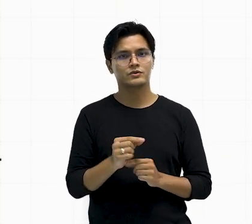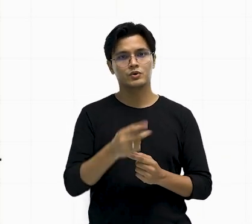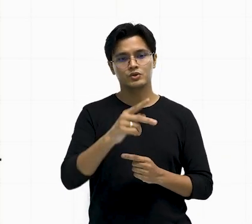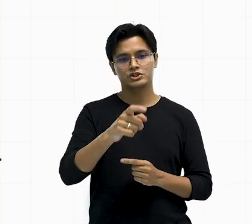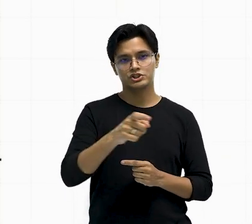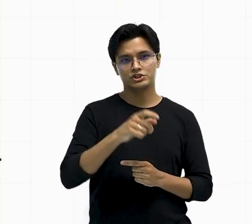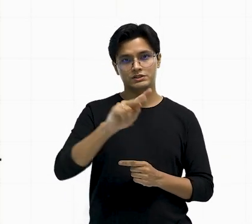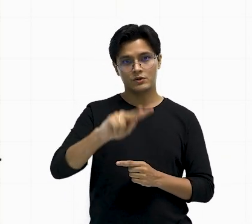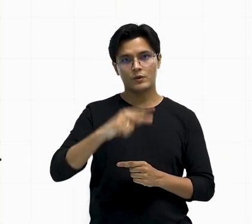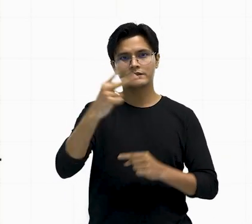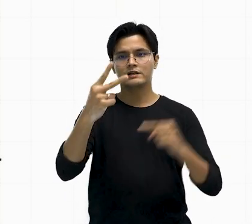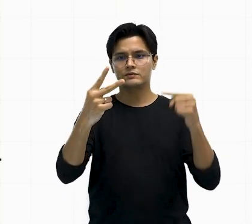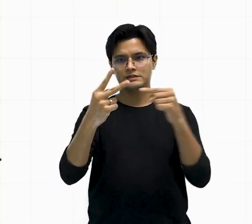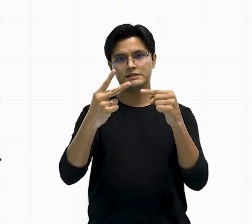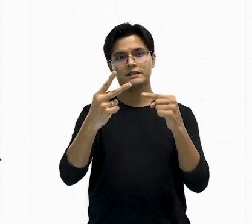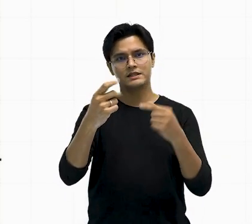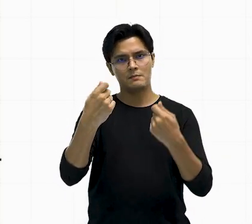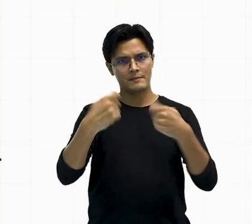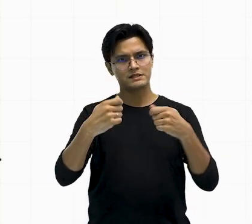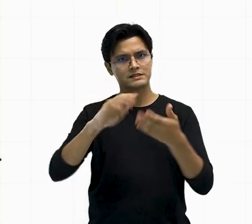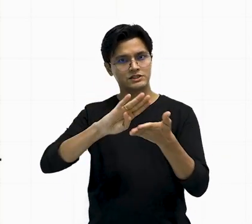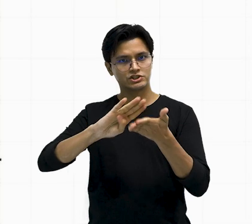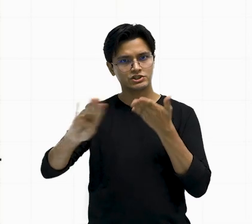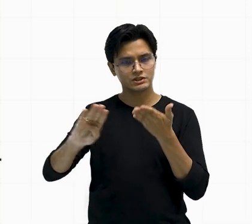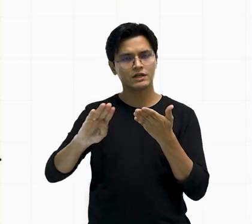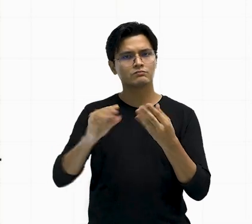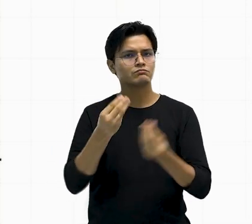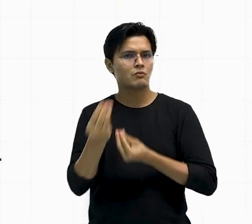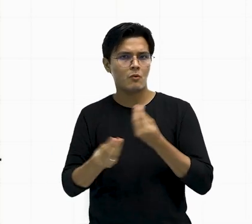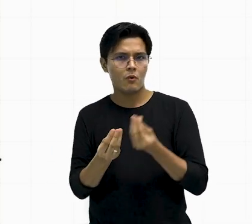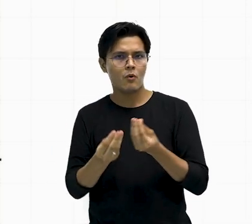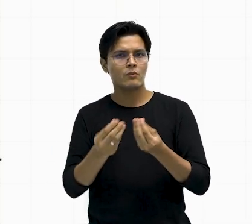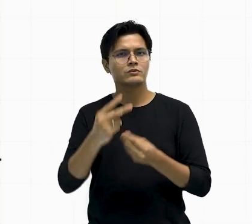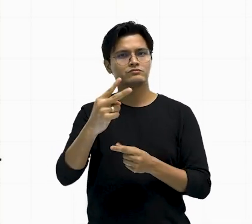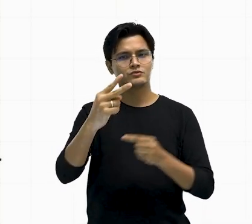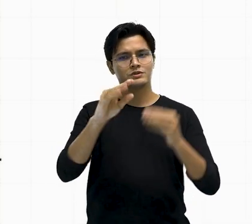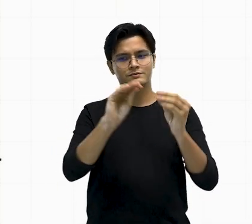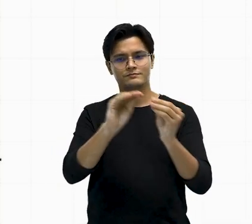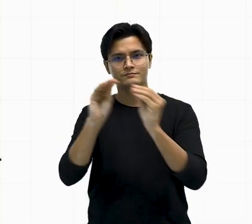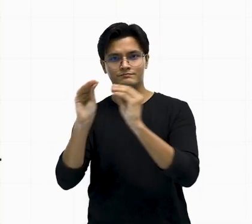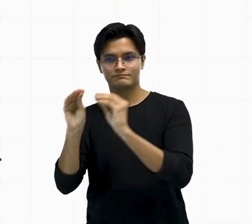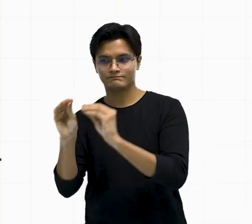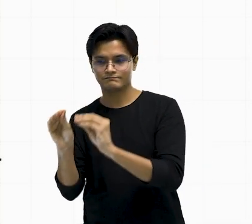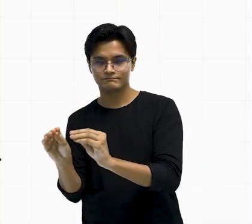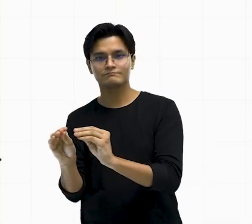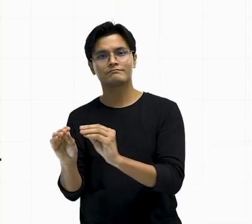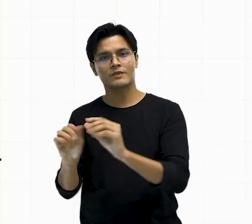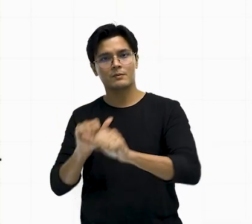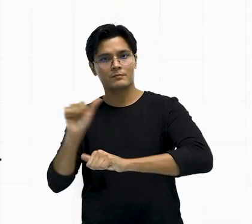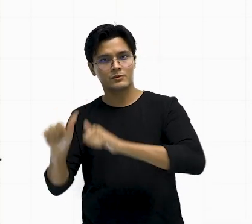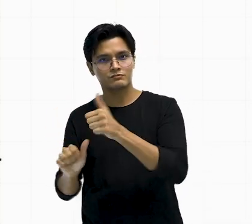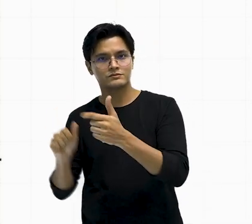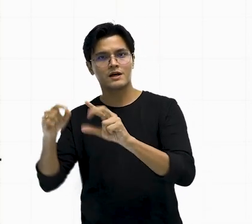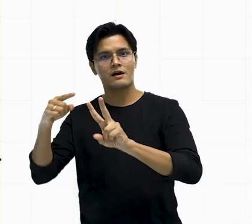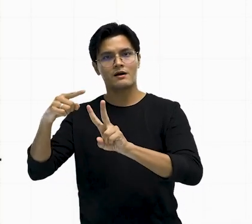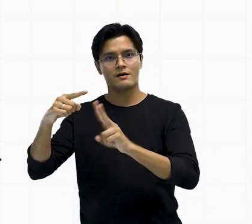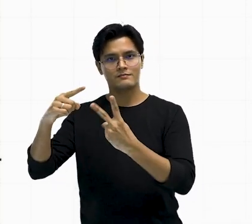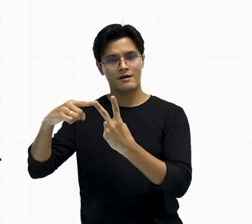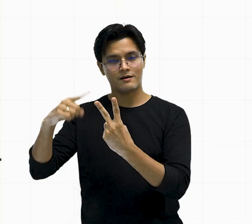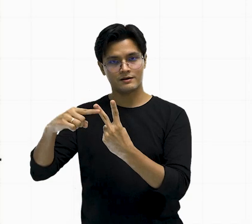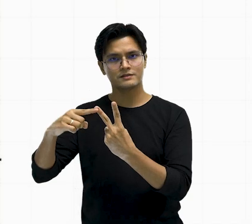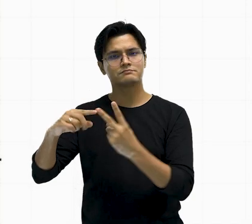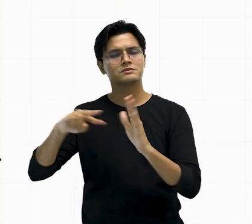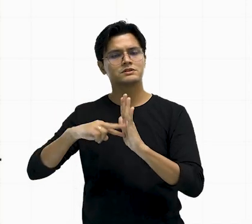daí. Como que ele sai? Ele passa para o outro lado sempre em forma de raiz quadrada, ou